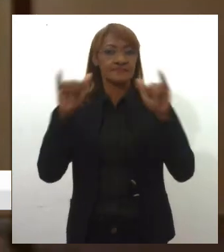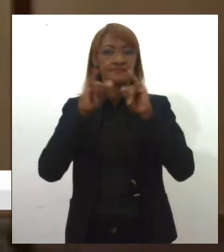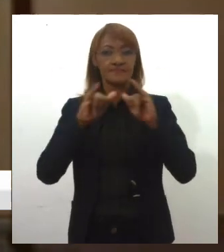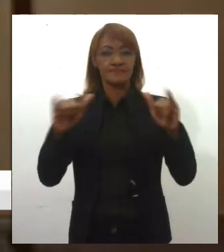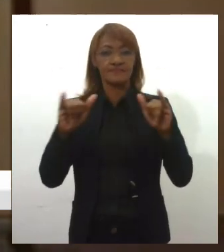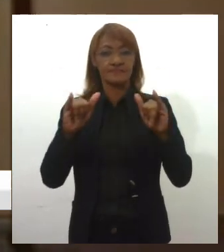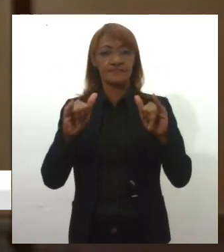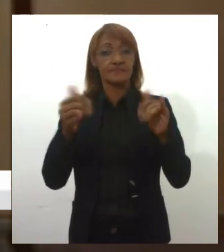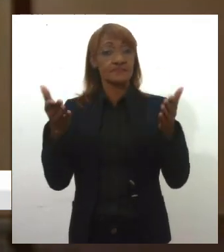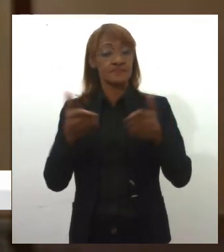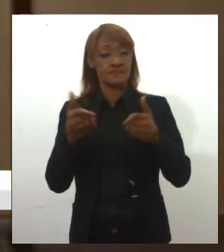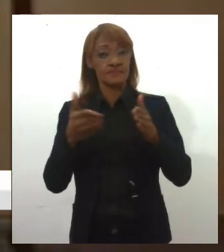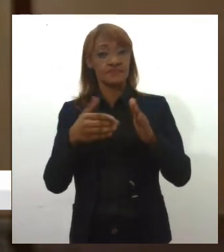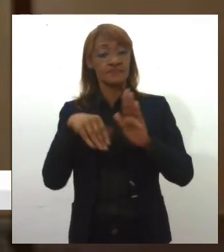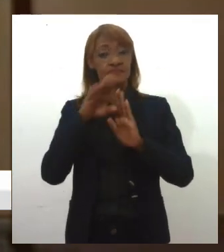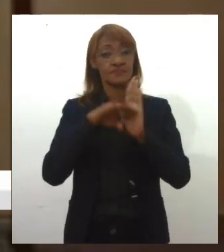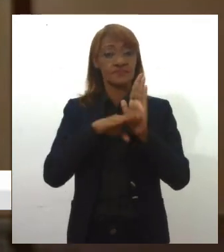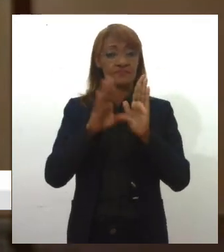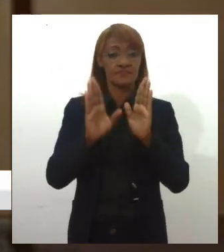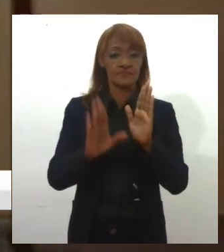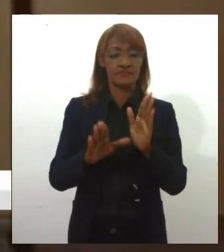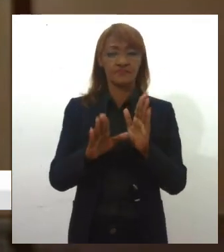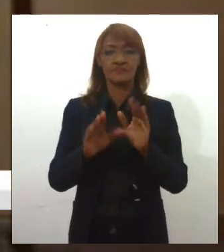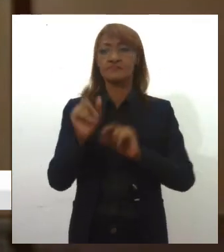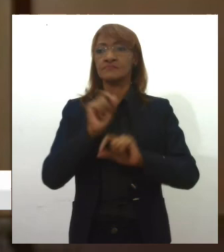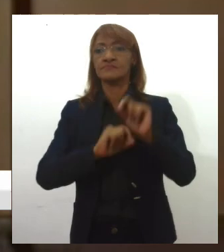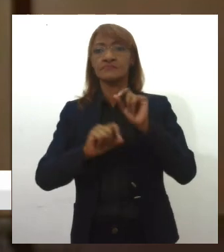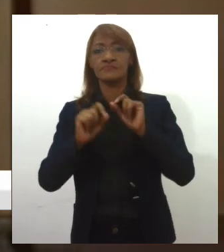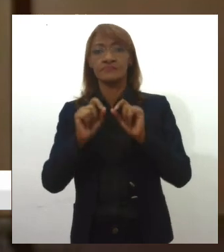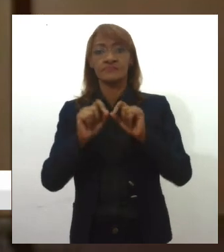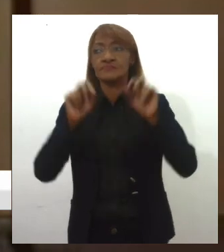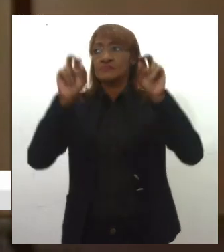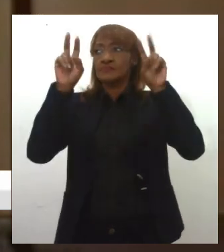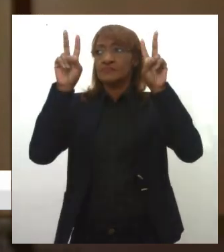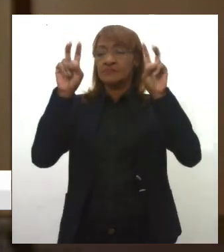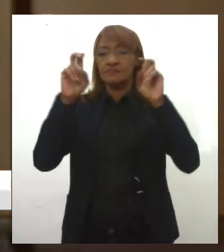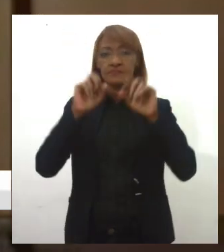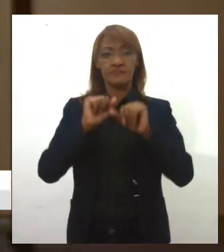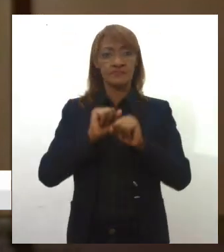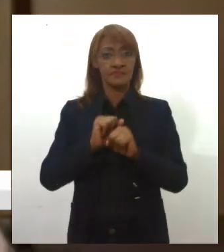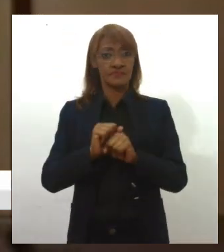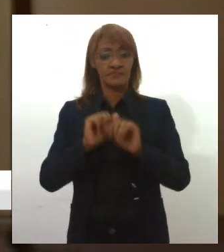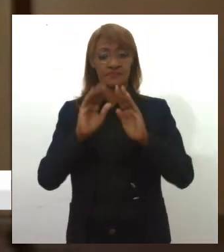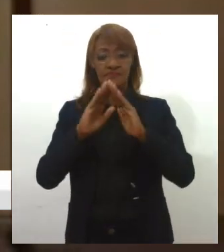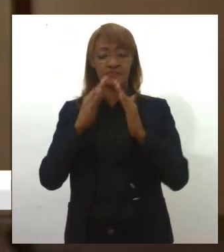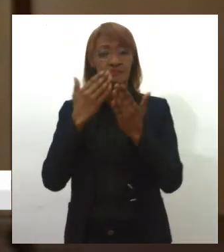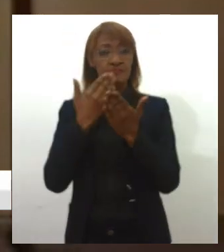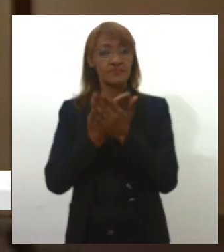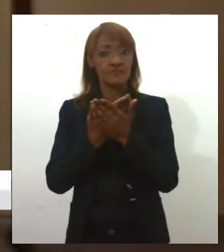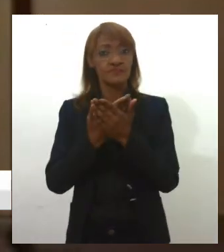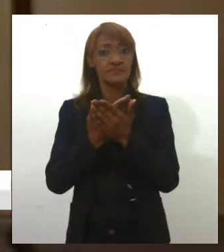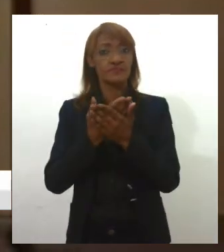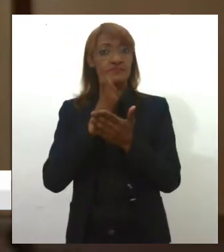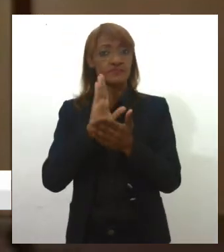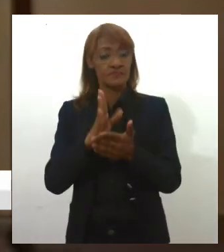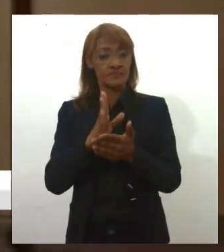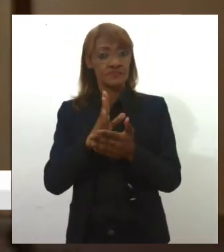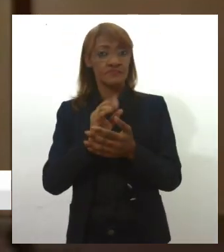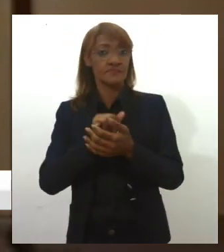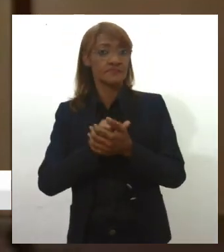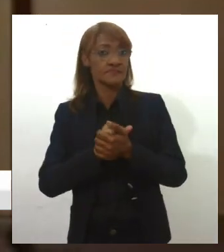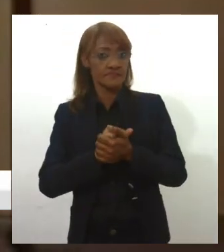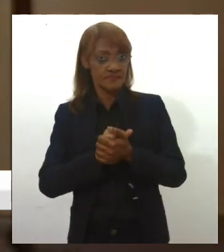aqui, que essas questões que envolvem a temática da homeschool, diante da magnitude que é, diante